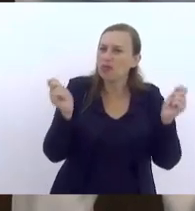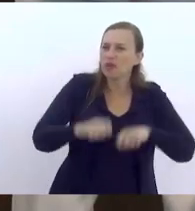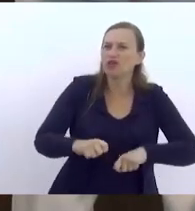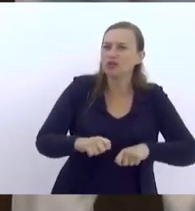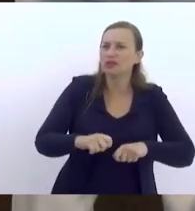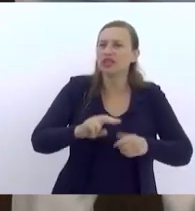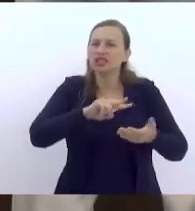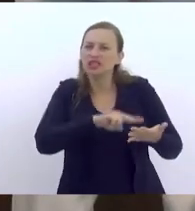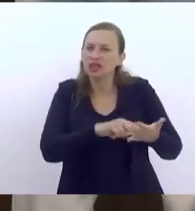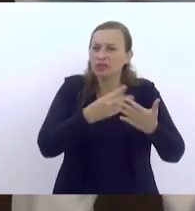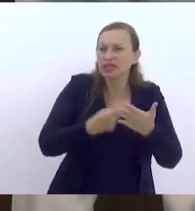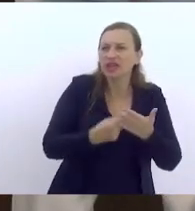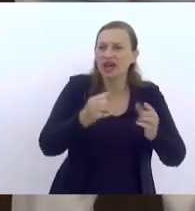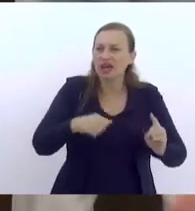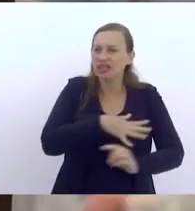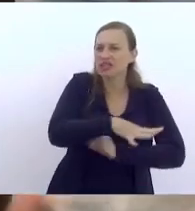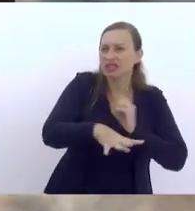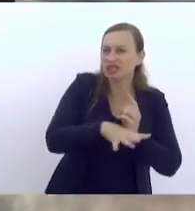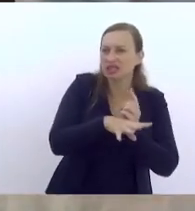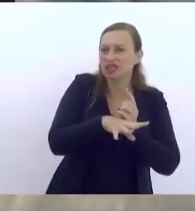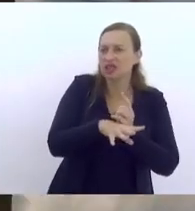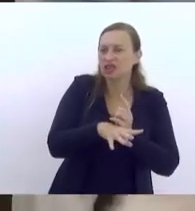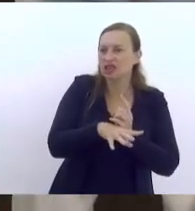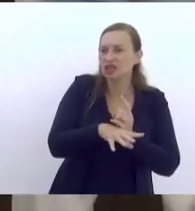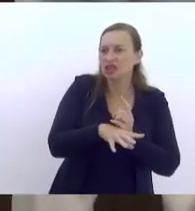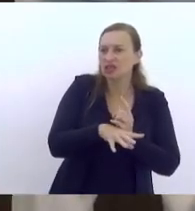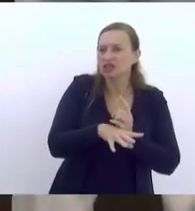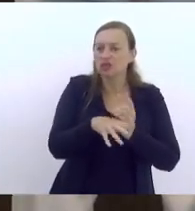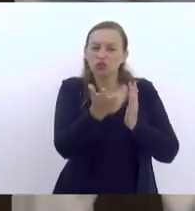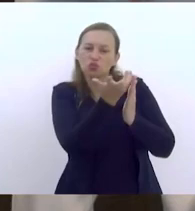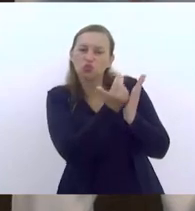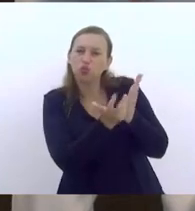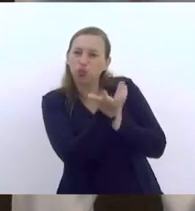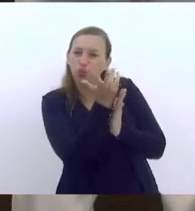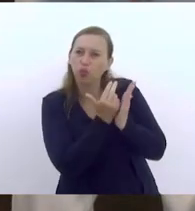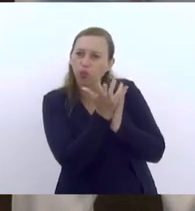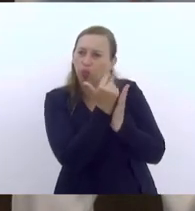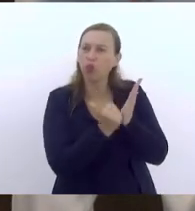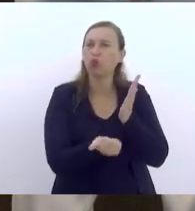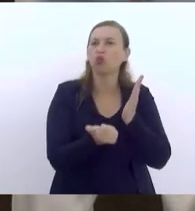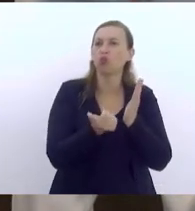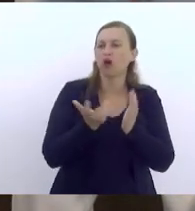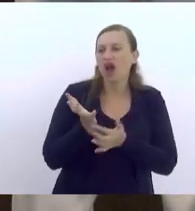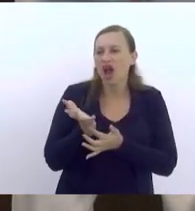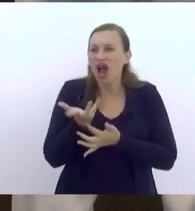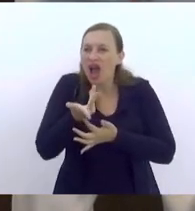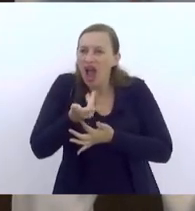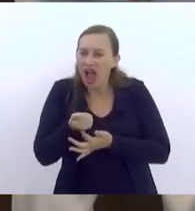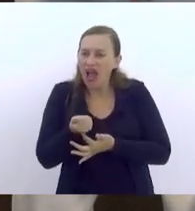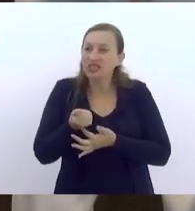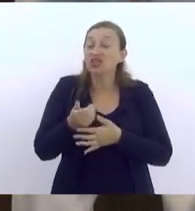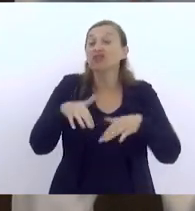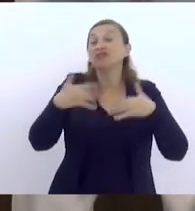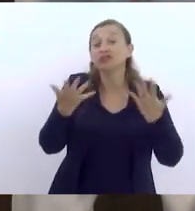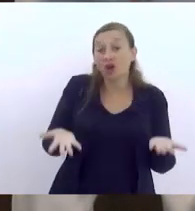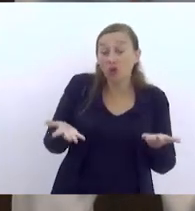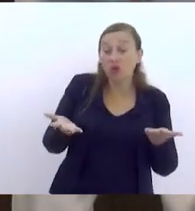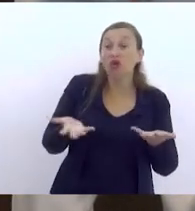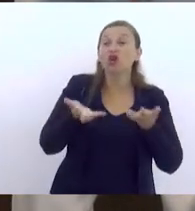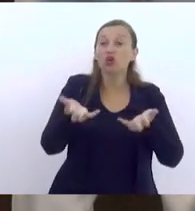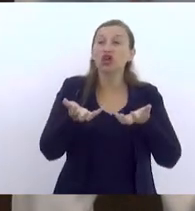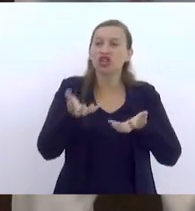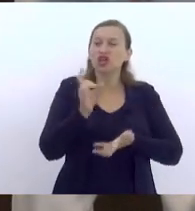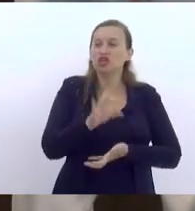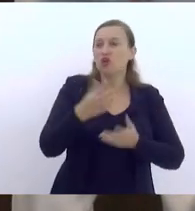interpretar a sociedade a partir da forma lúdica, a partir da forma artística do desenho. Então, eu queria